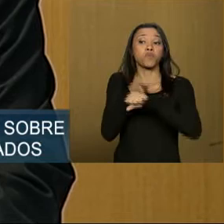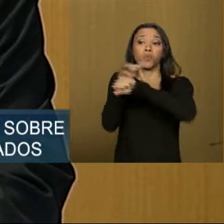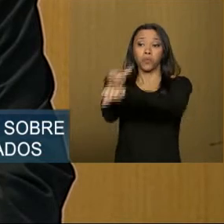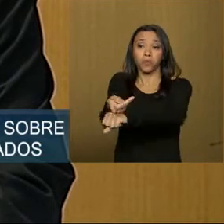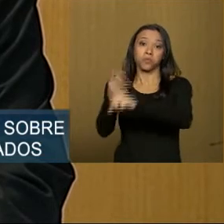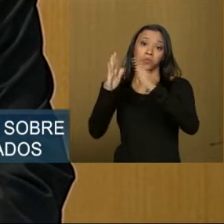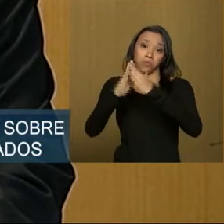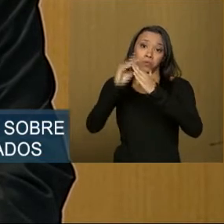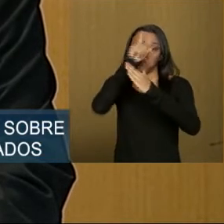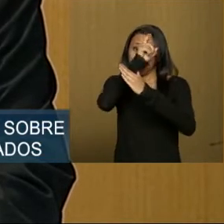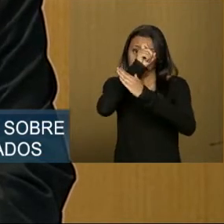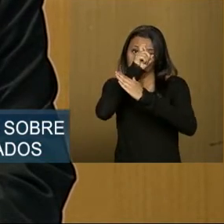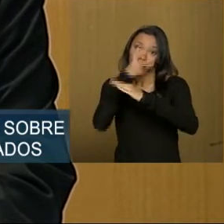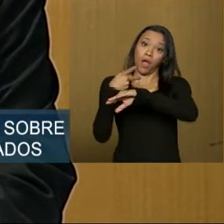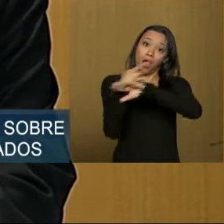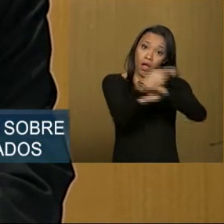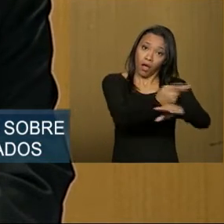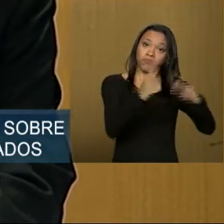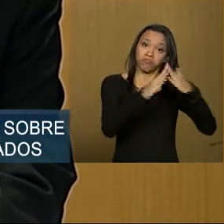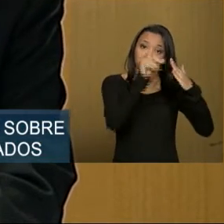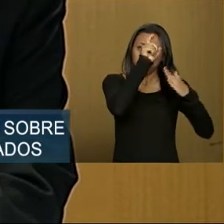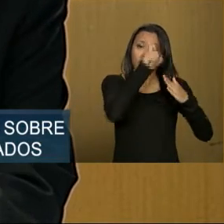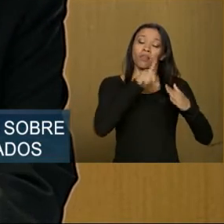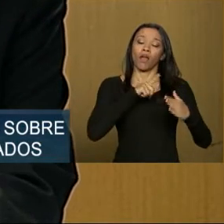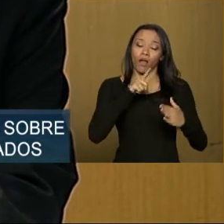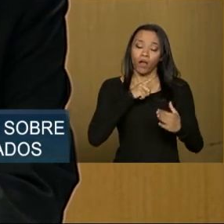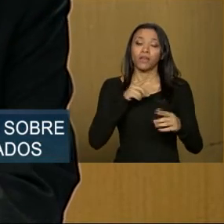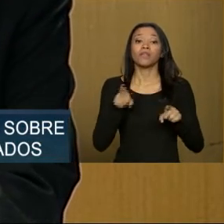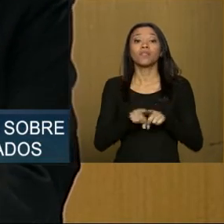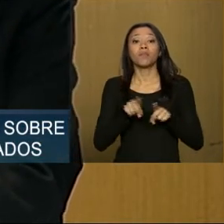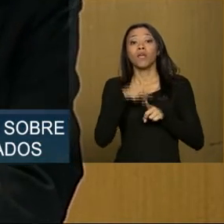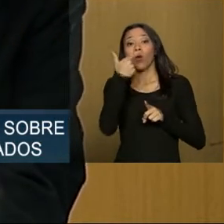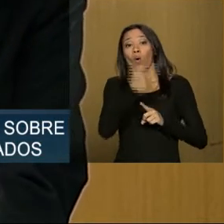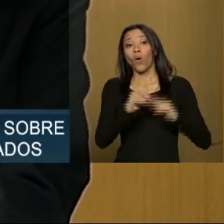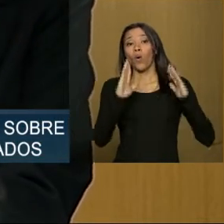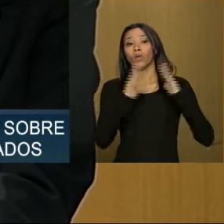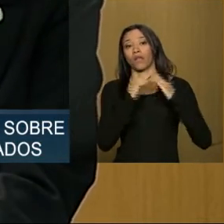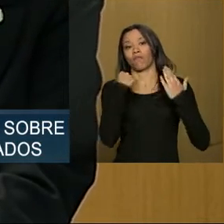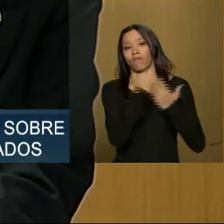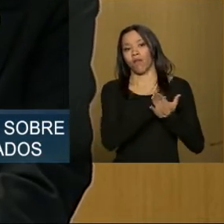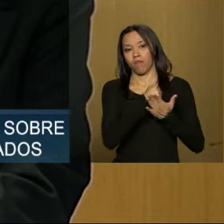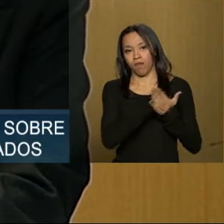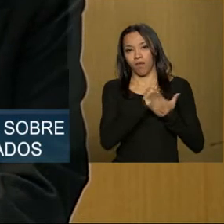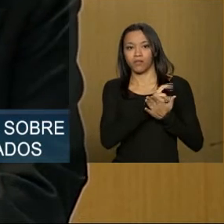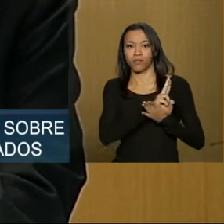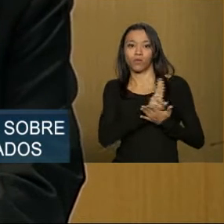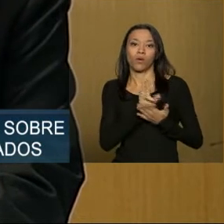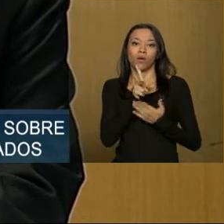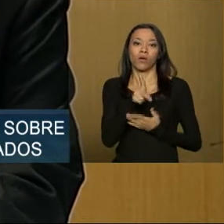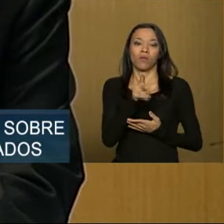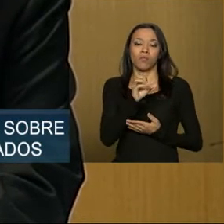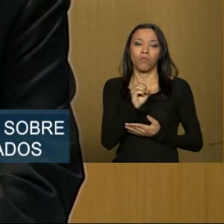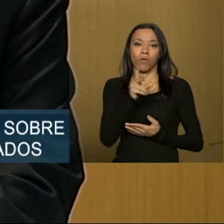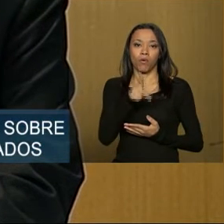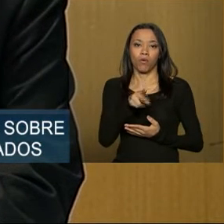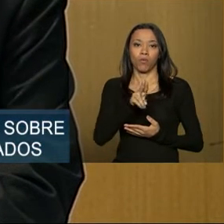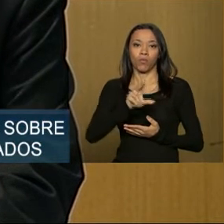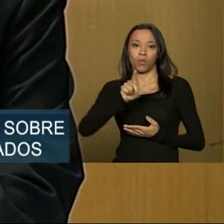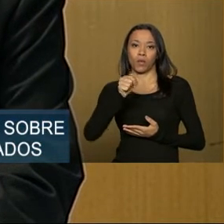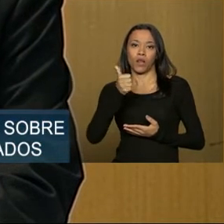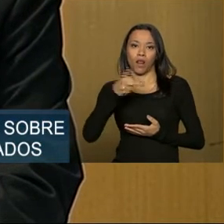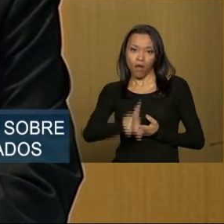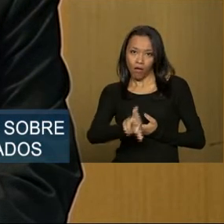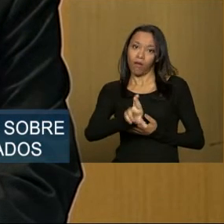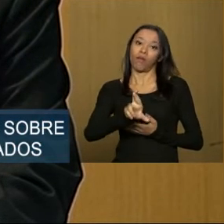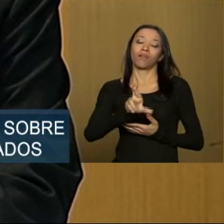que procura, e também no Actem Farmácia Popular. A gratuidade, a partir de 2011,